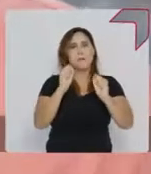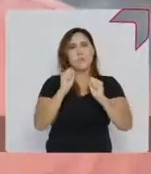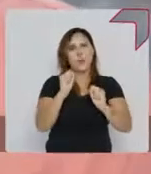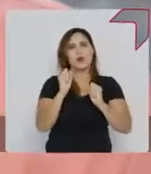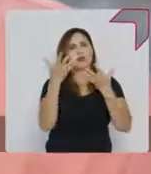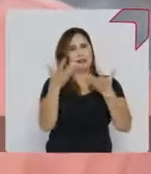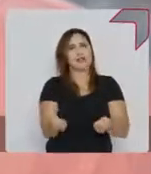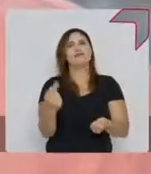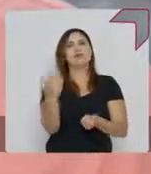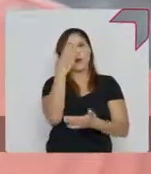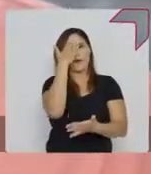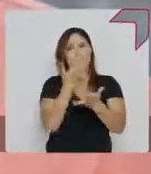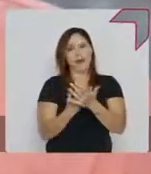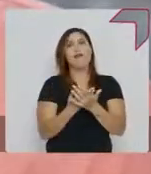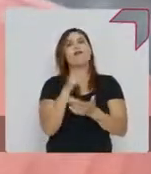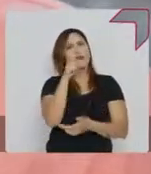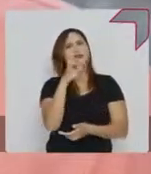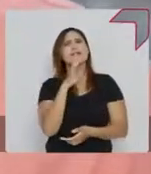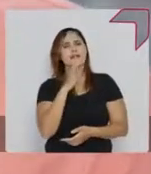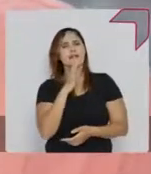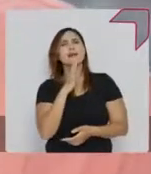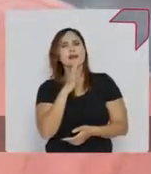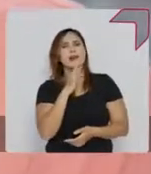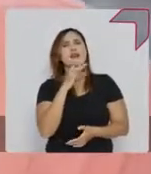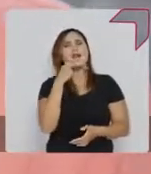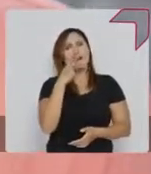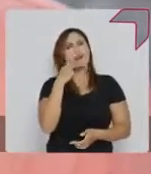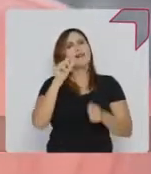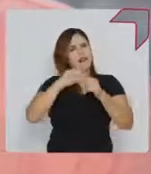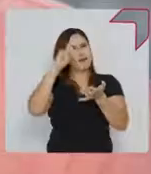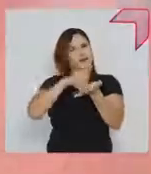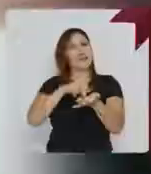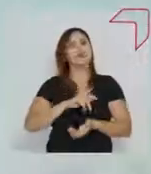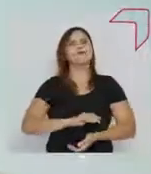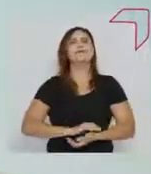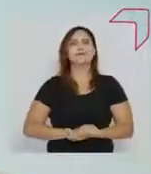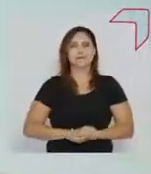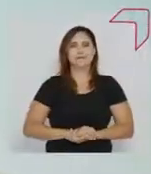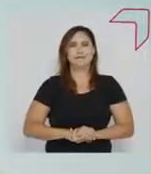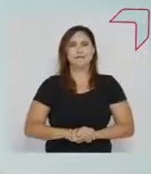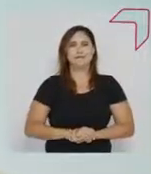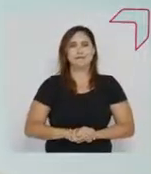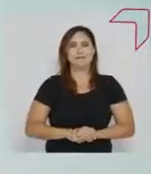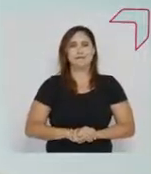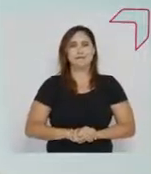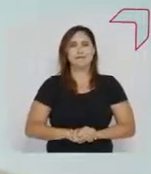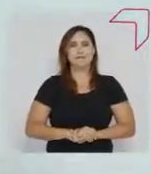Podem contar com a gente. Vocês sabem. O que a gente fala, a gente faz.